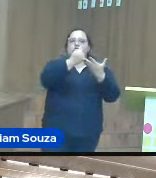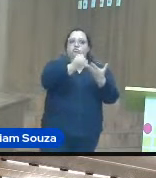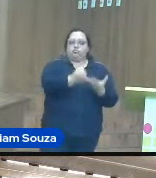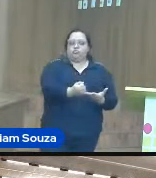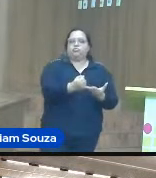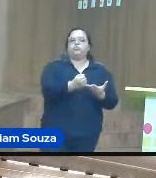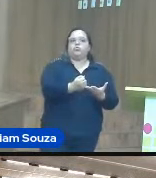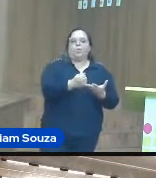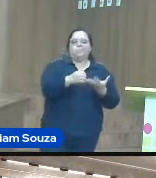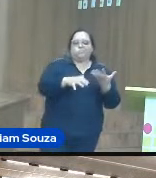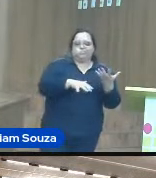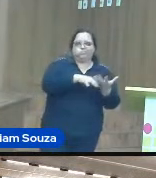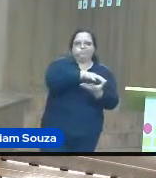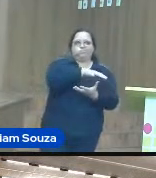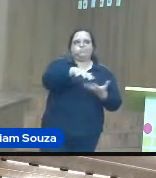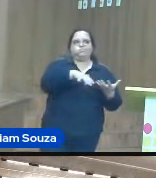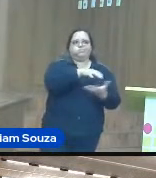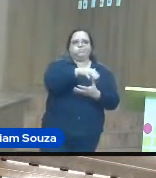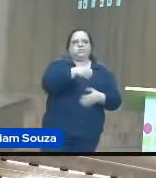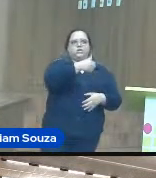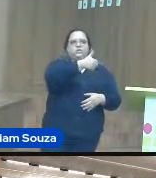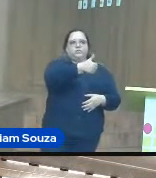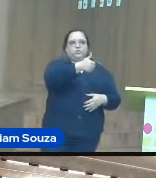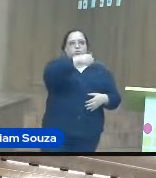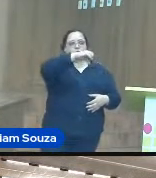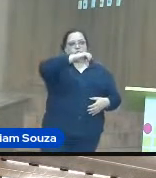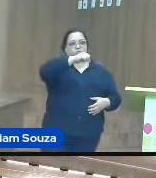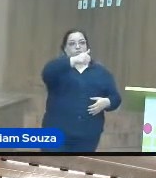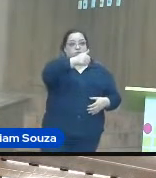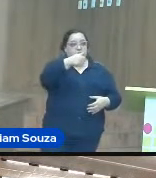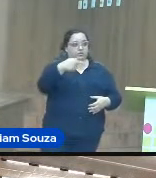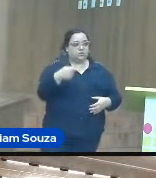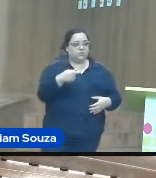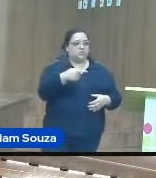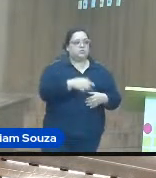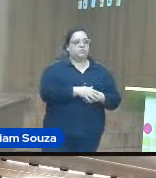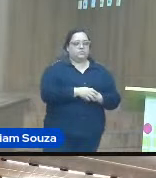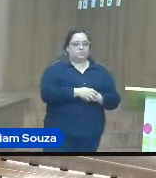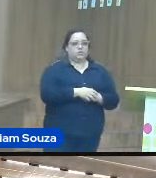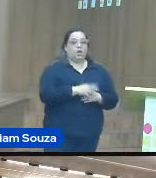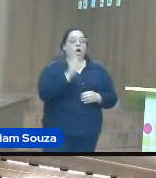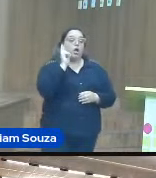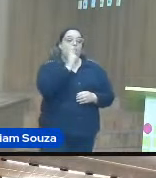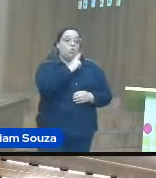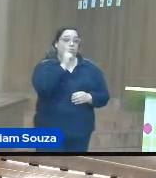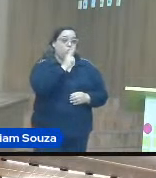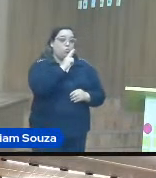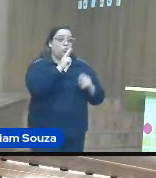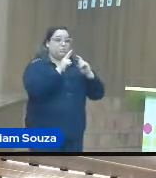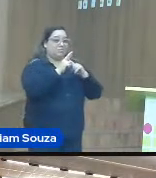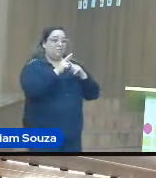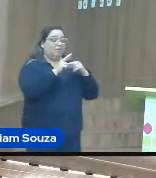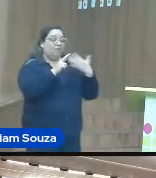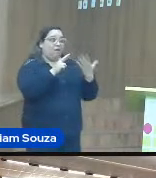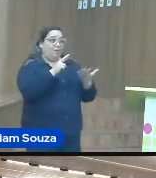para essa revolução de 1917 russa, né? Apesar de serem inimigos,